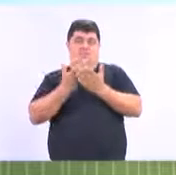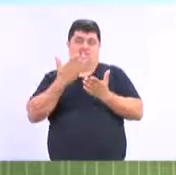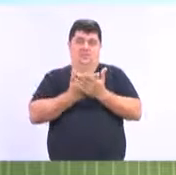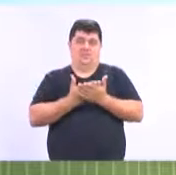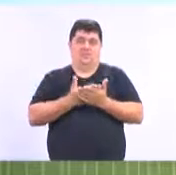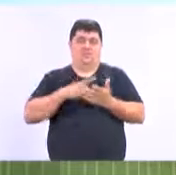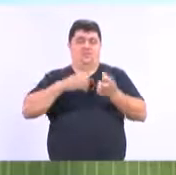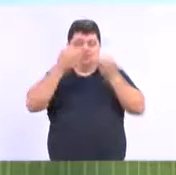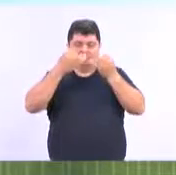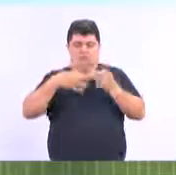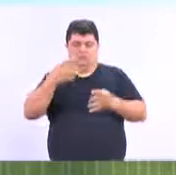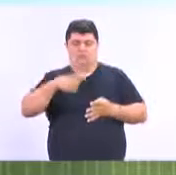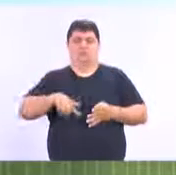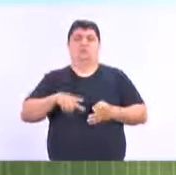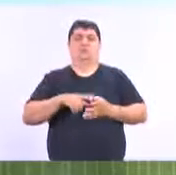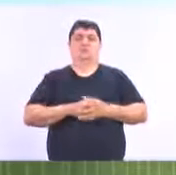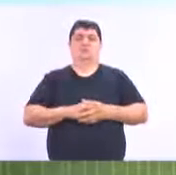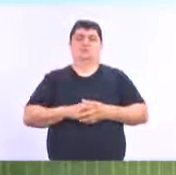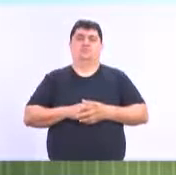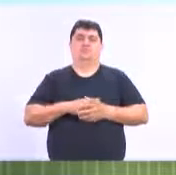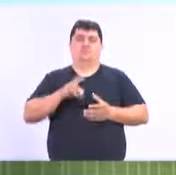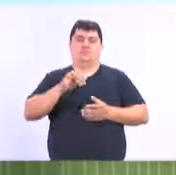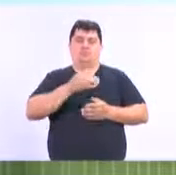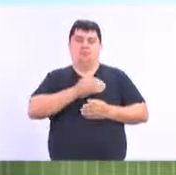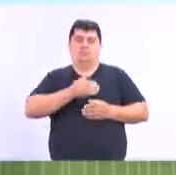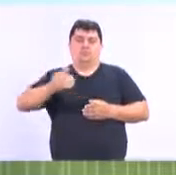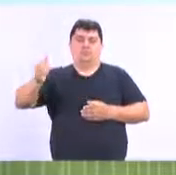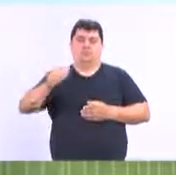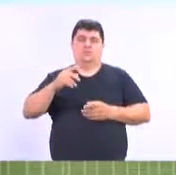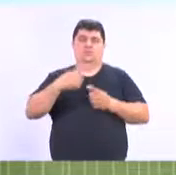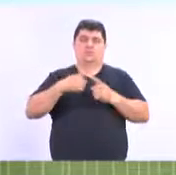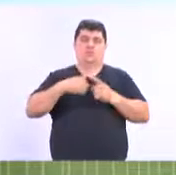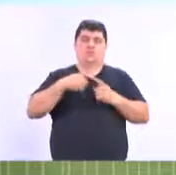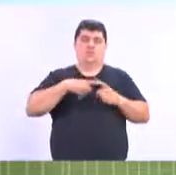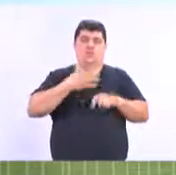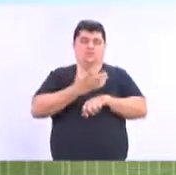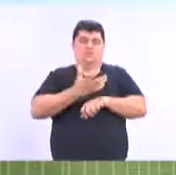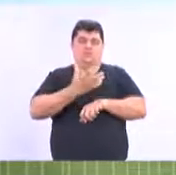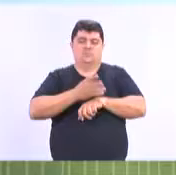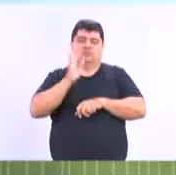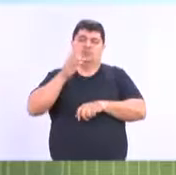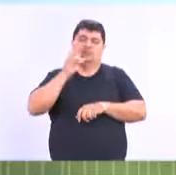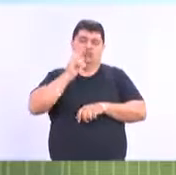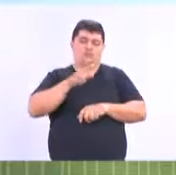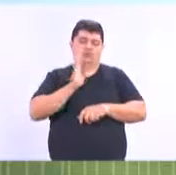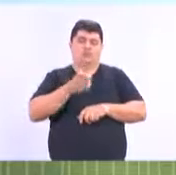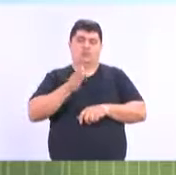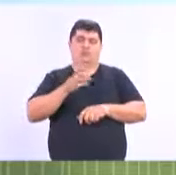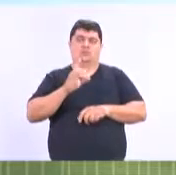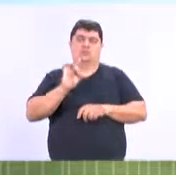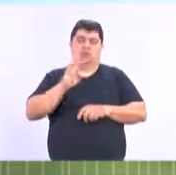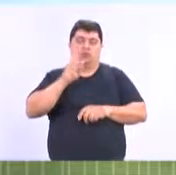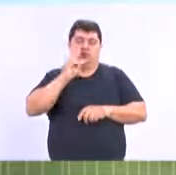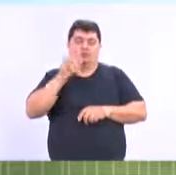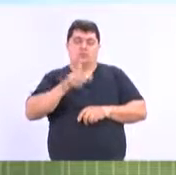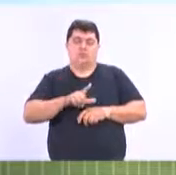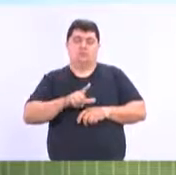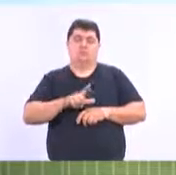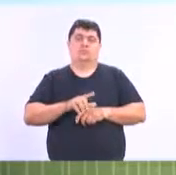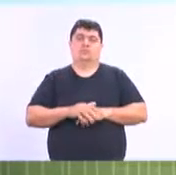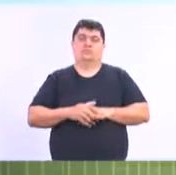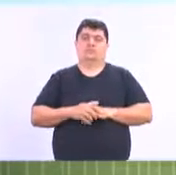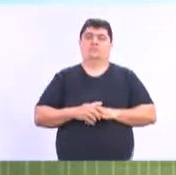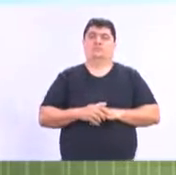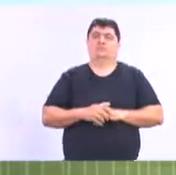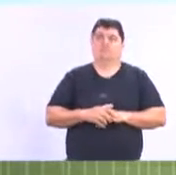estrutura. Ok? Então a gente vai passar meio rápido, porque é um conteúdo que a gente já viu, a gente só está dando uma estrutura nisso para a gente inserir